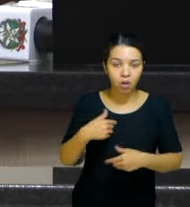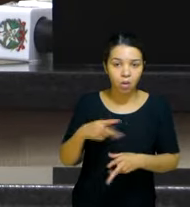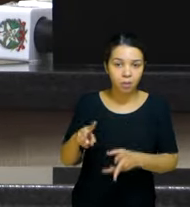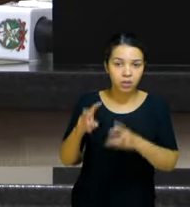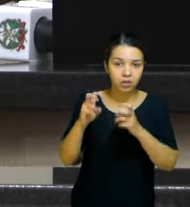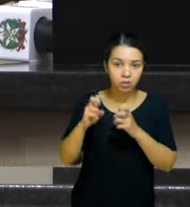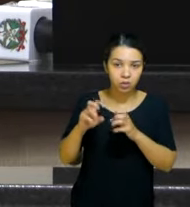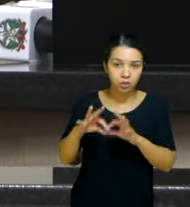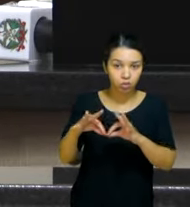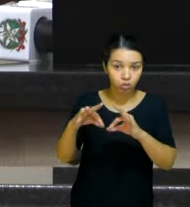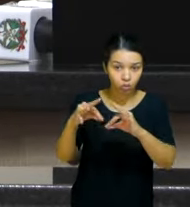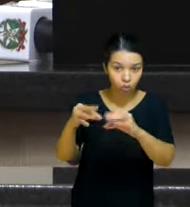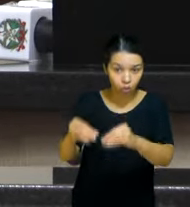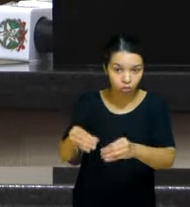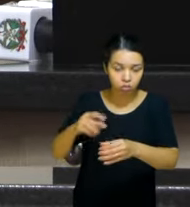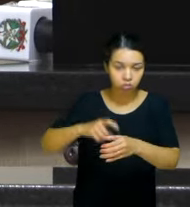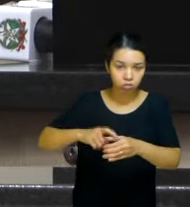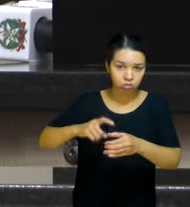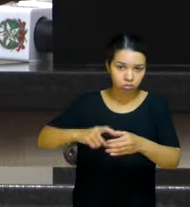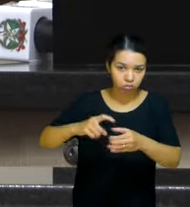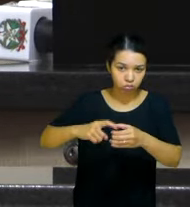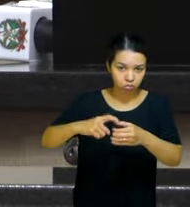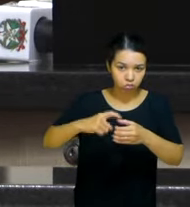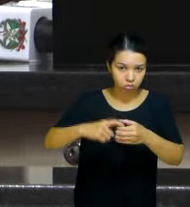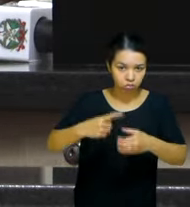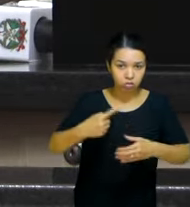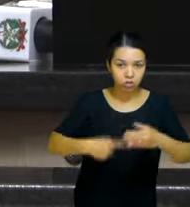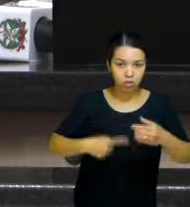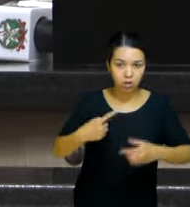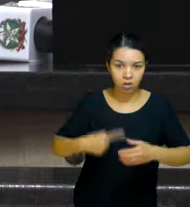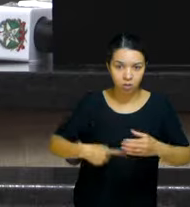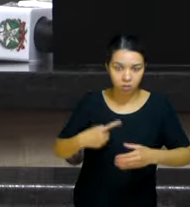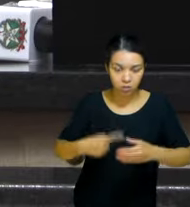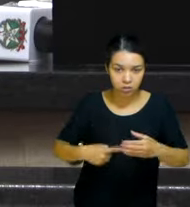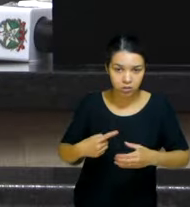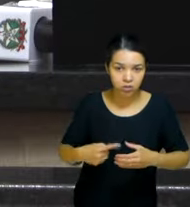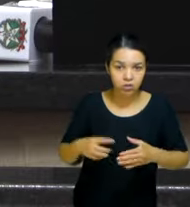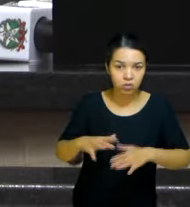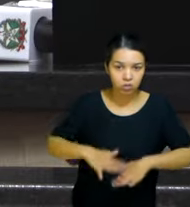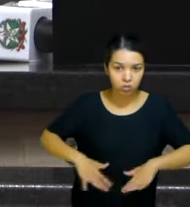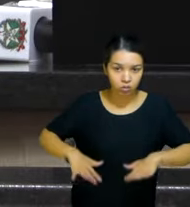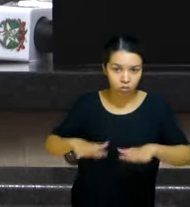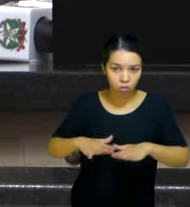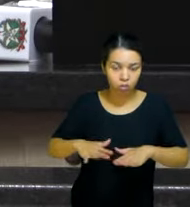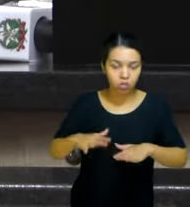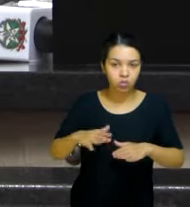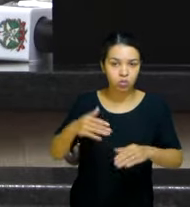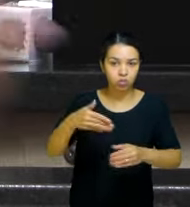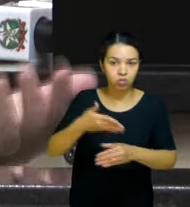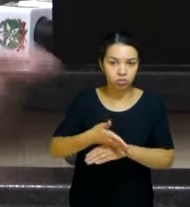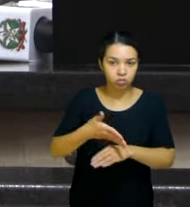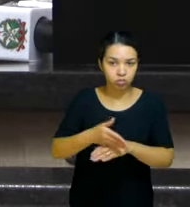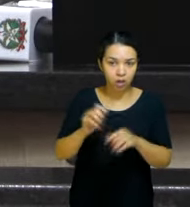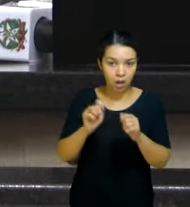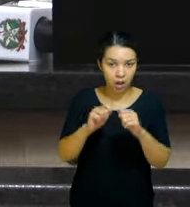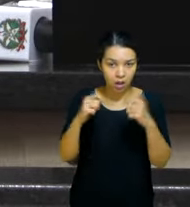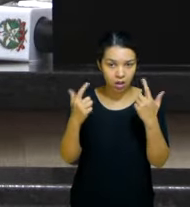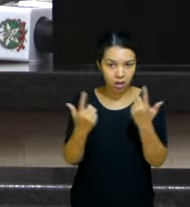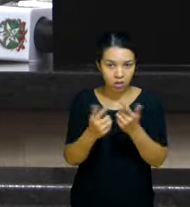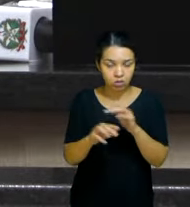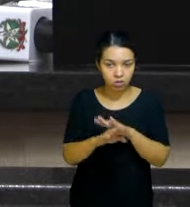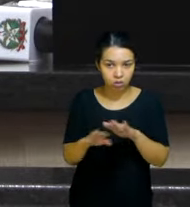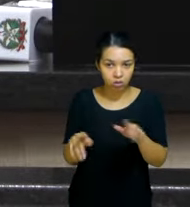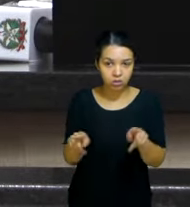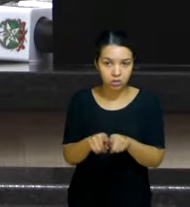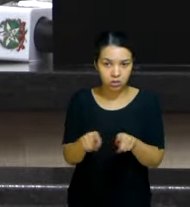comissão, todos os demais integrantes, não só da Assembleia, mas da FESPORT e